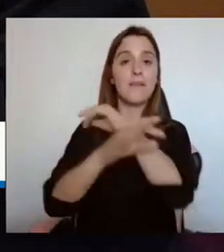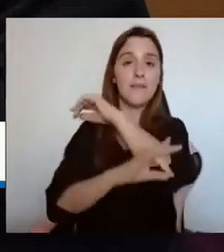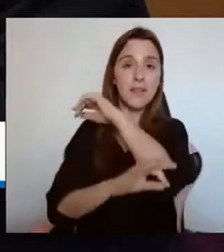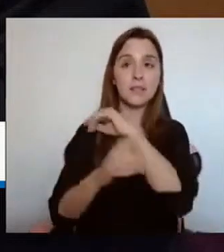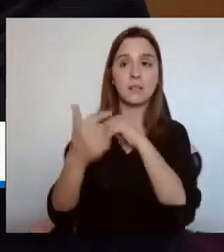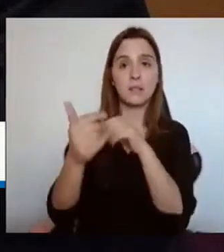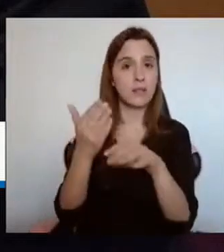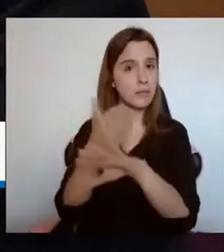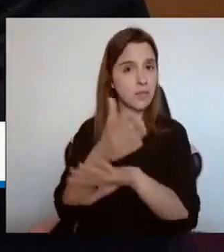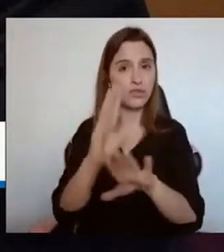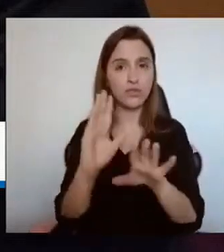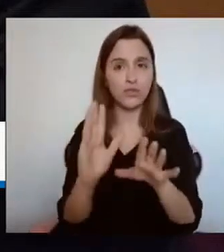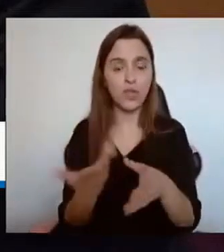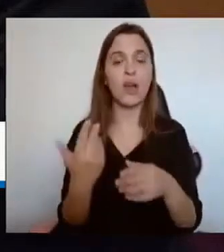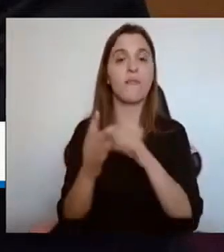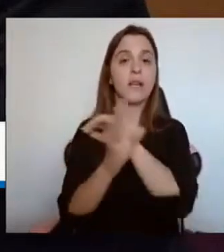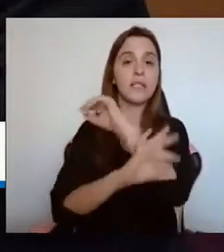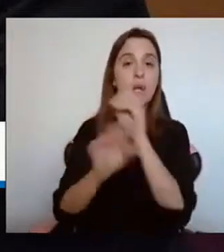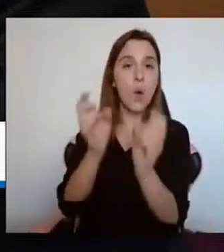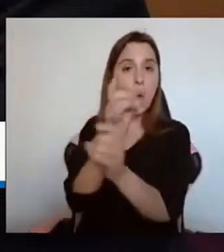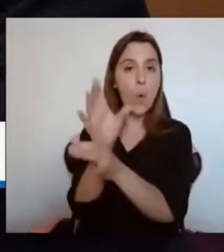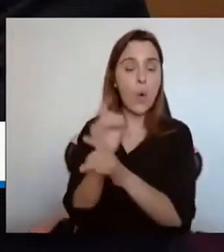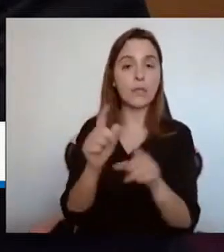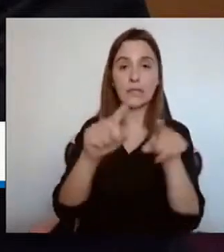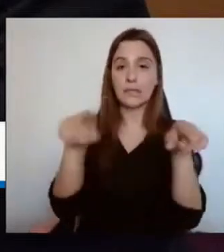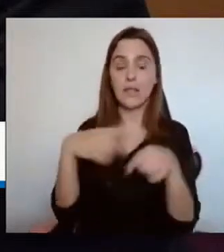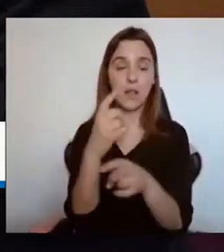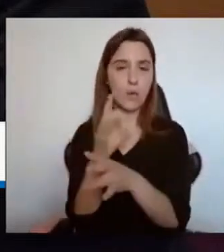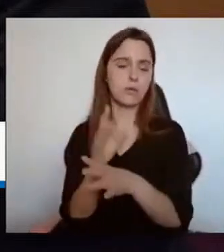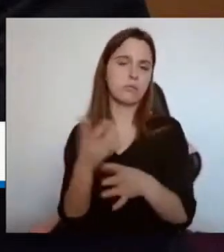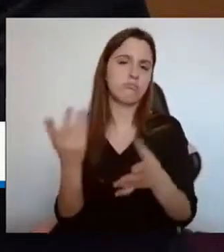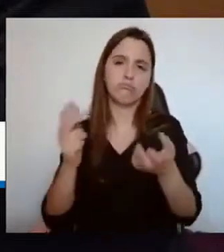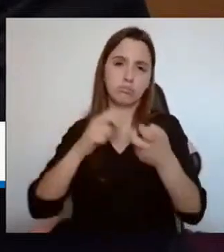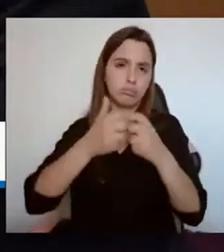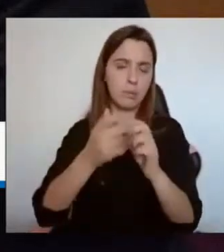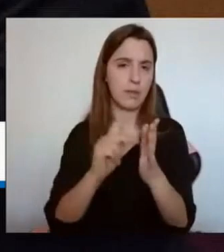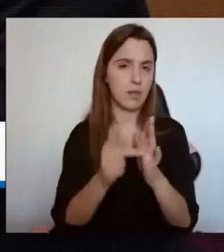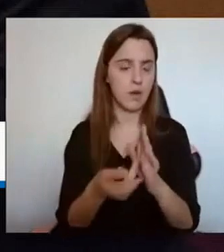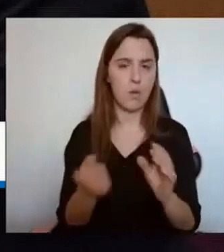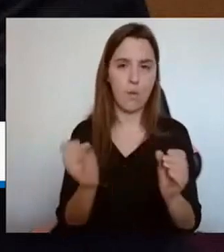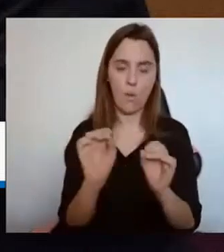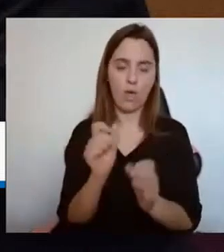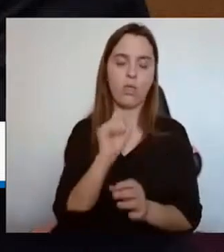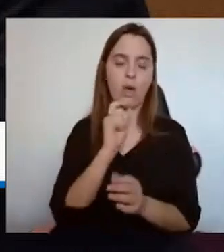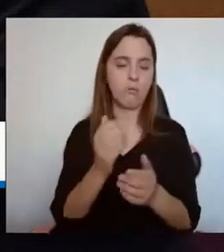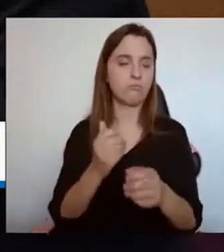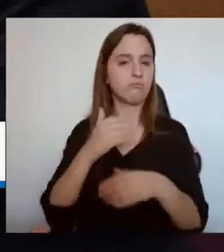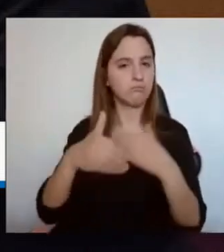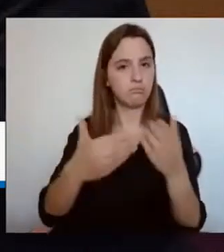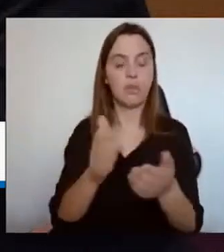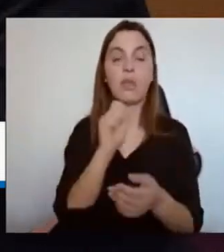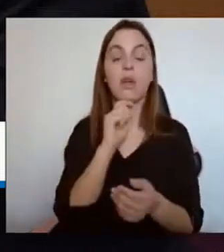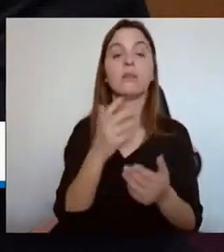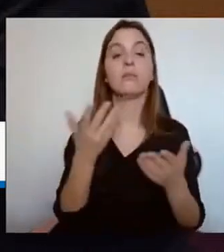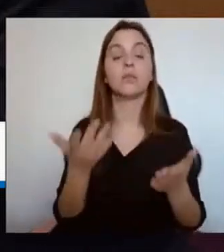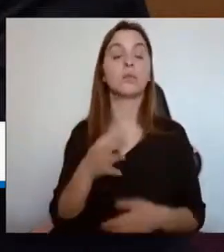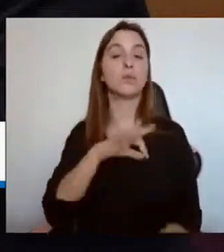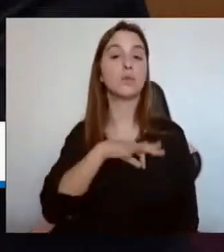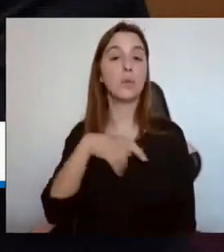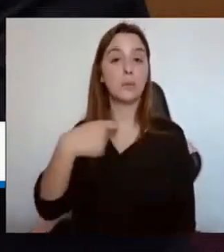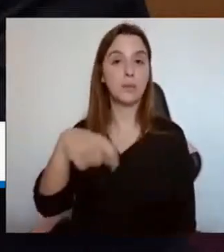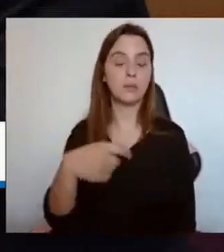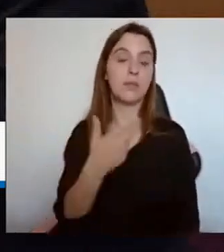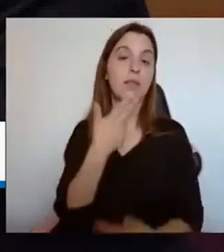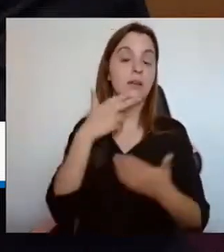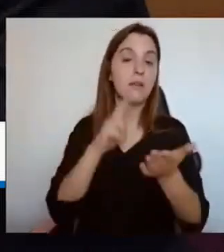noutras salas, e portanto também não é de certeza problemas técnicos que vão impedir de as realizar. E portanto, Sr. Presidente, isto na verdade é querem ou não,